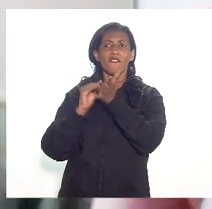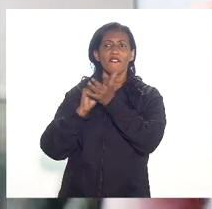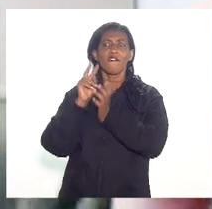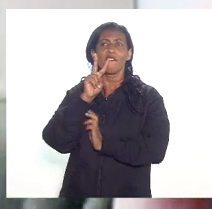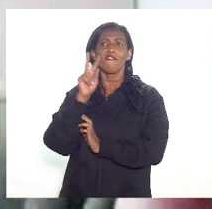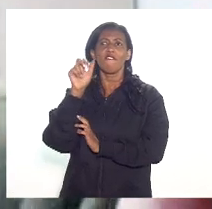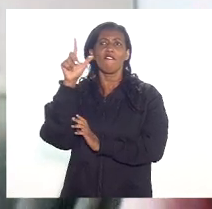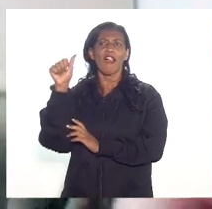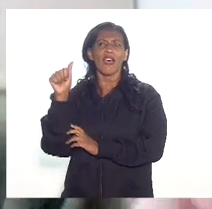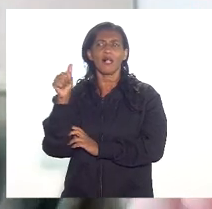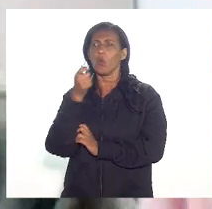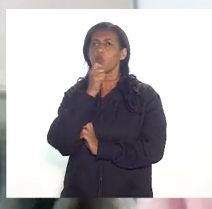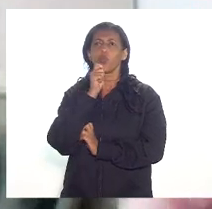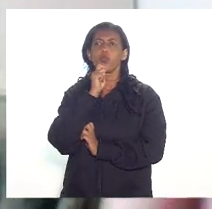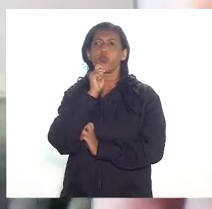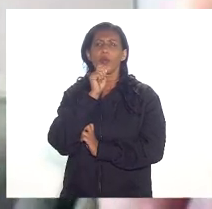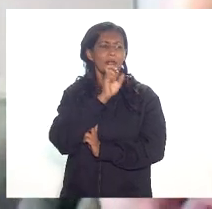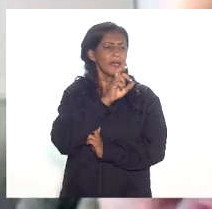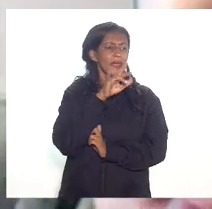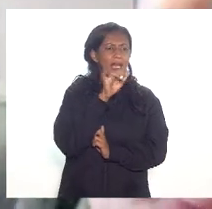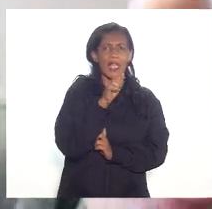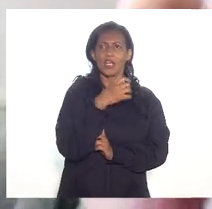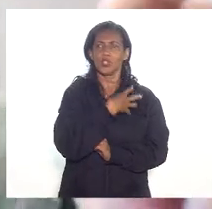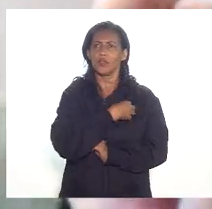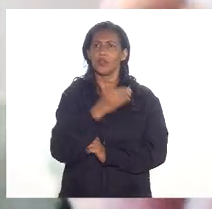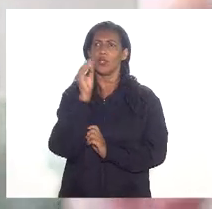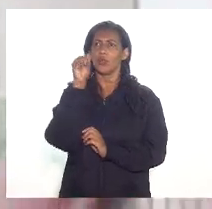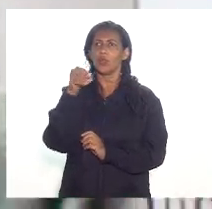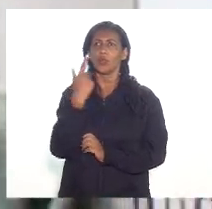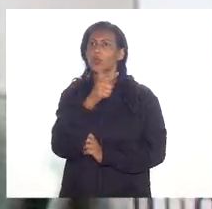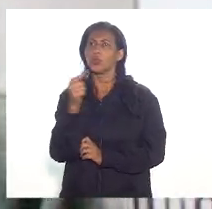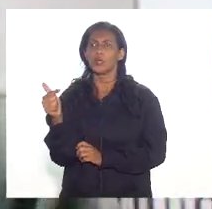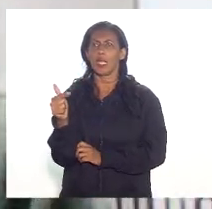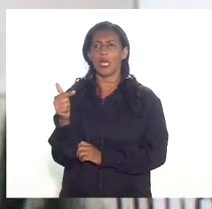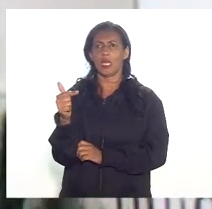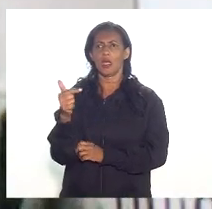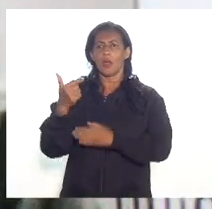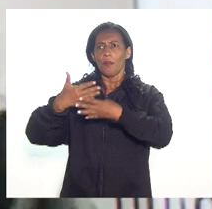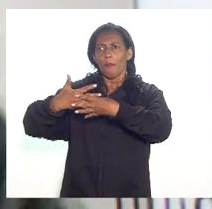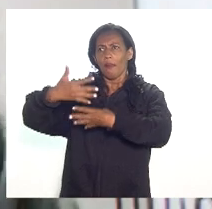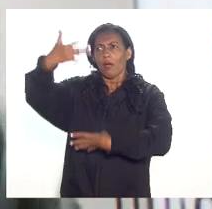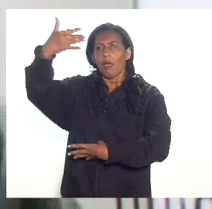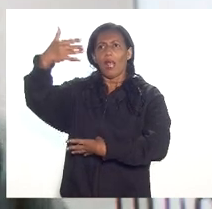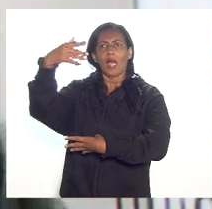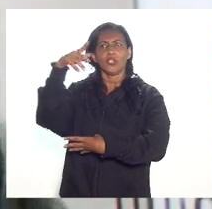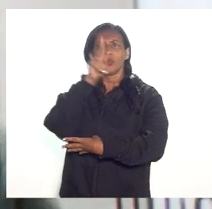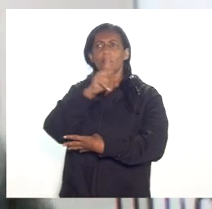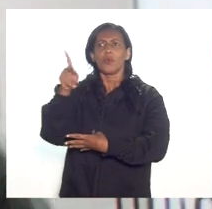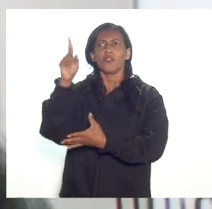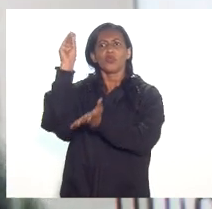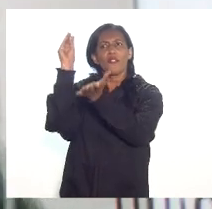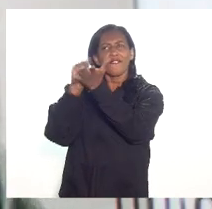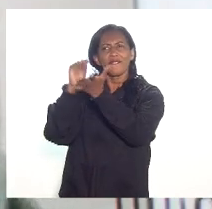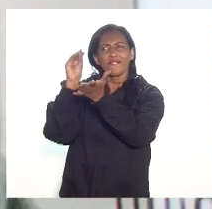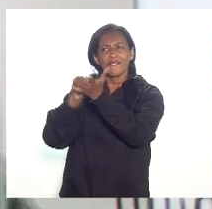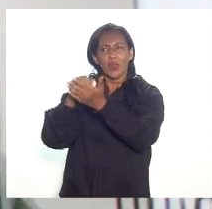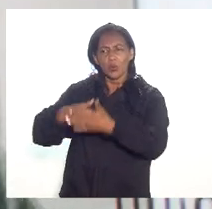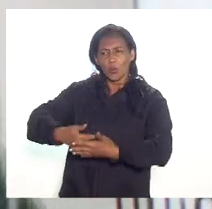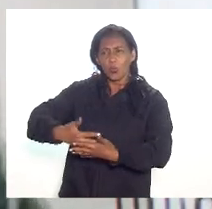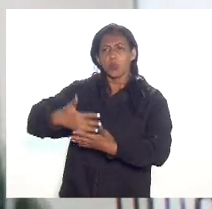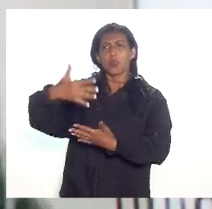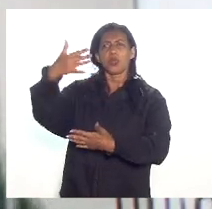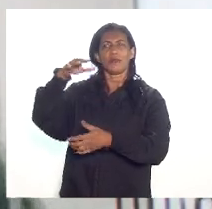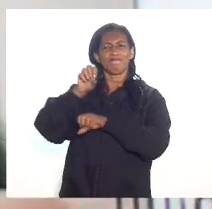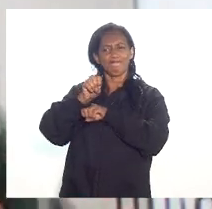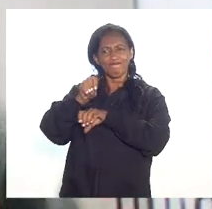porque não teve vaga na creche para o seu filho porque a grade de professores estava incompleta faltando o professor para